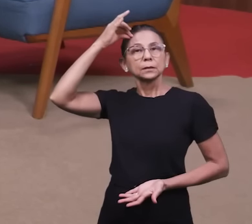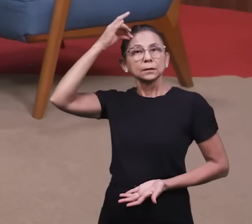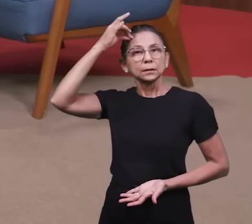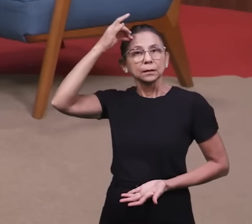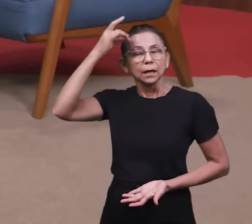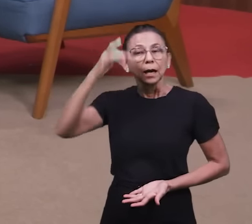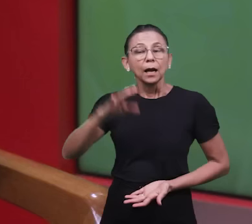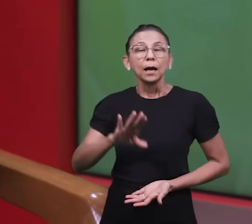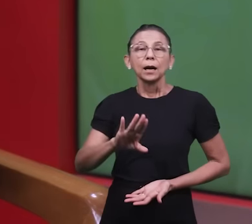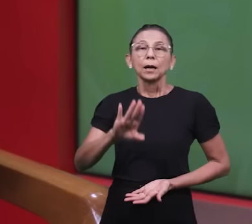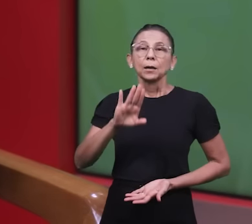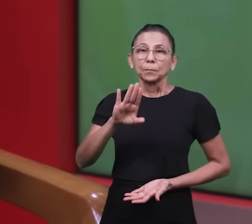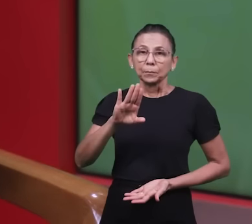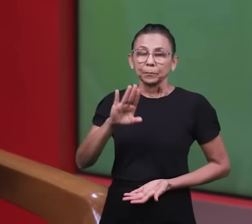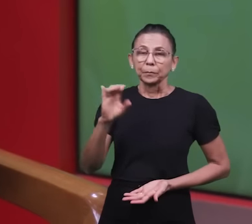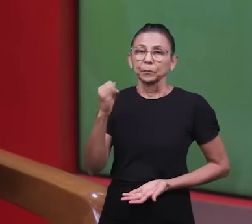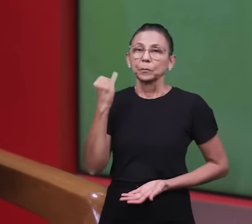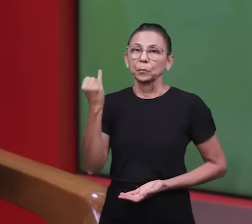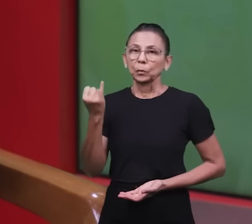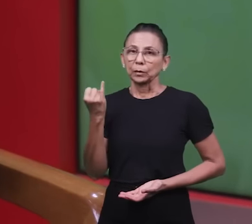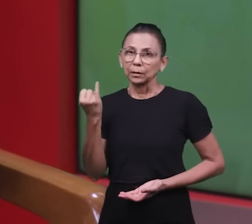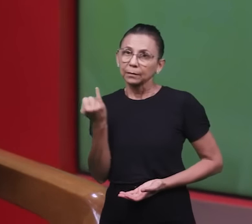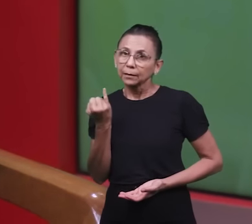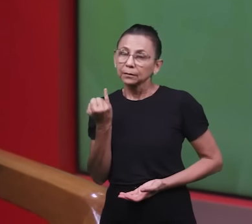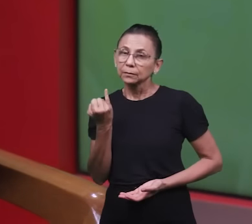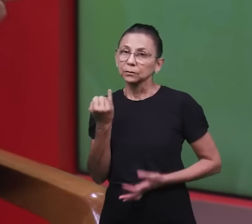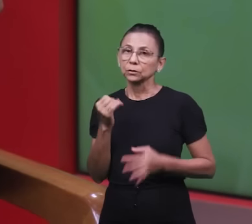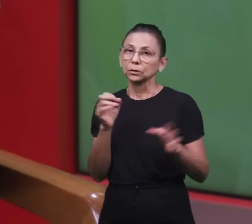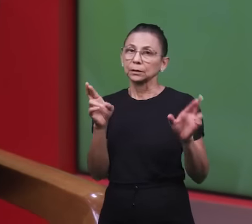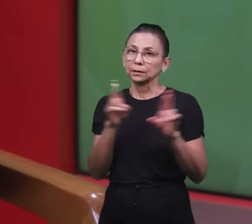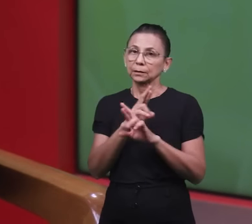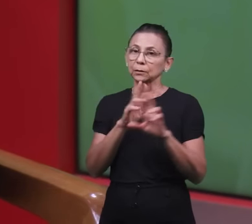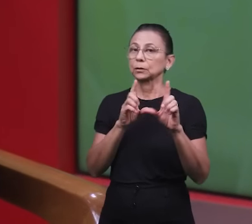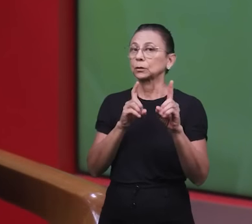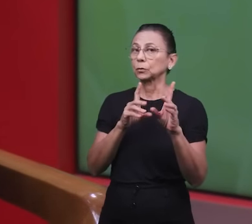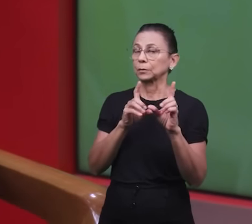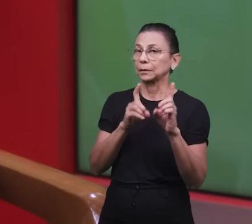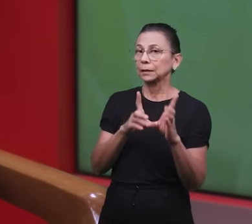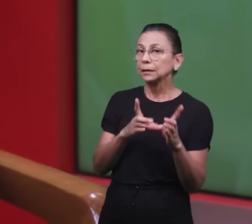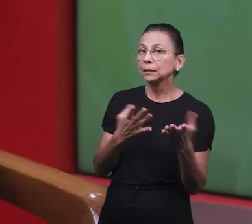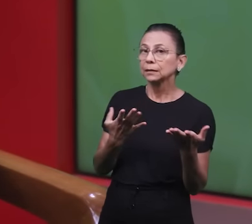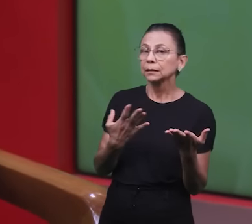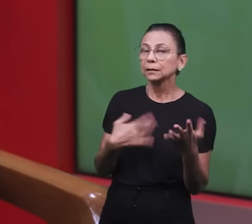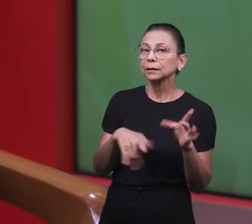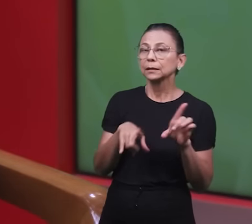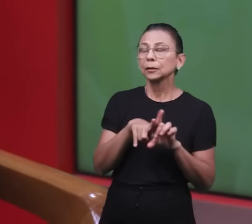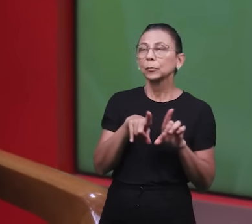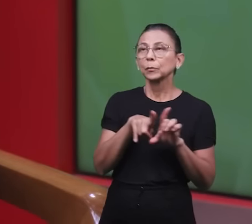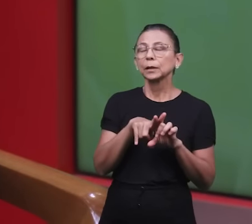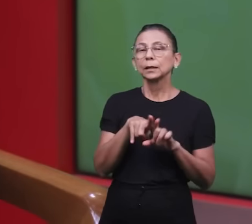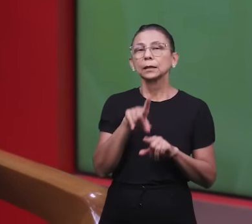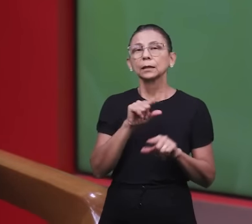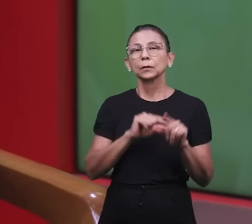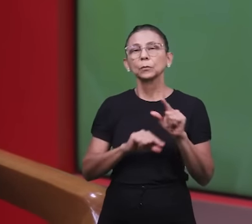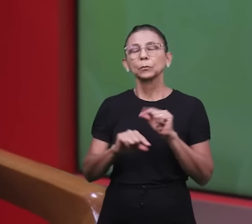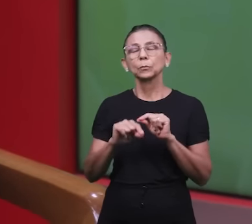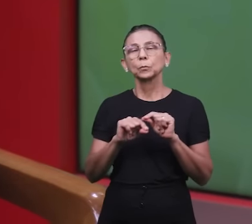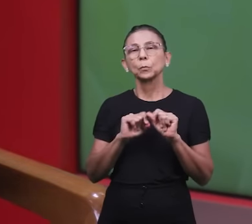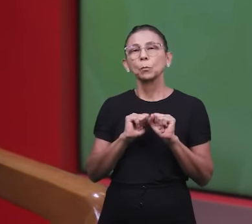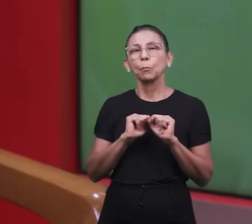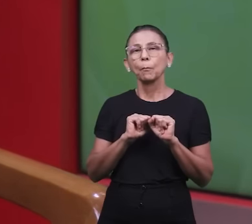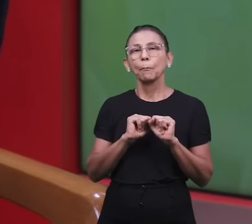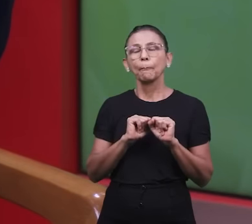o que é muito importante com relação a doutrina também porque é um mecanismo é um instrumento